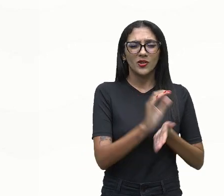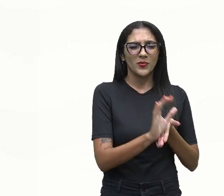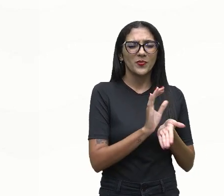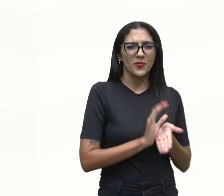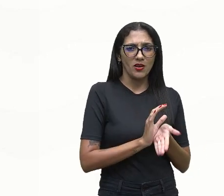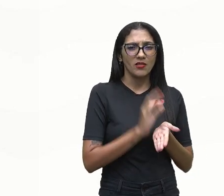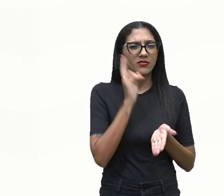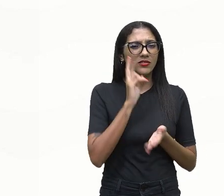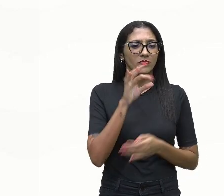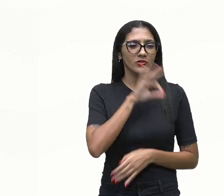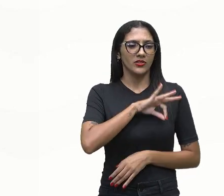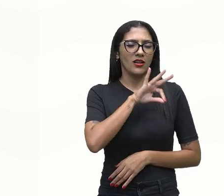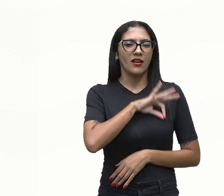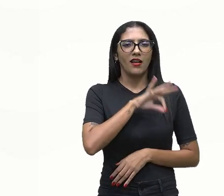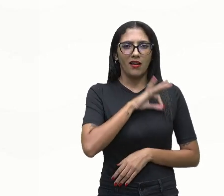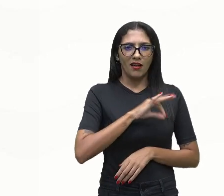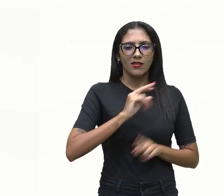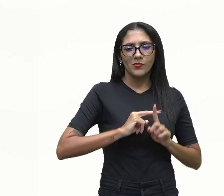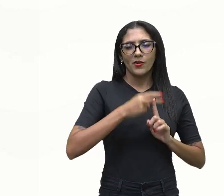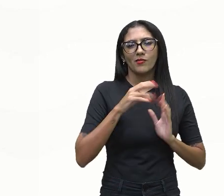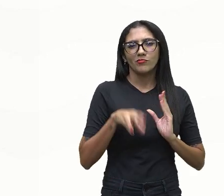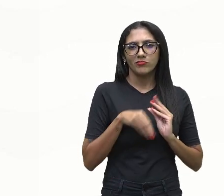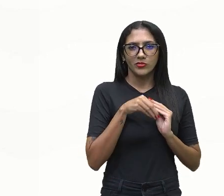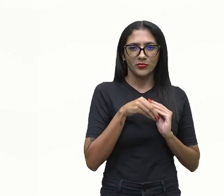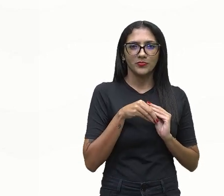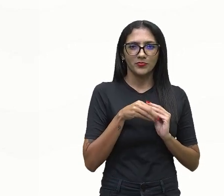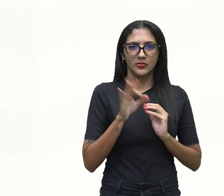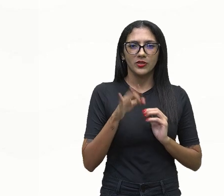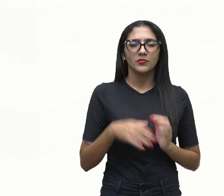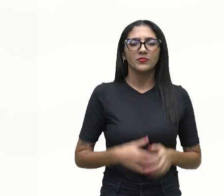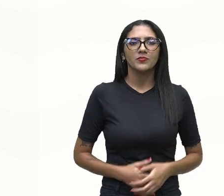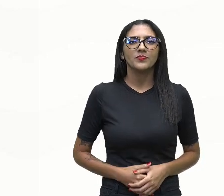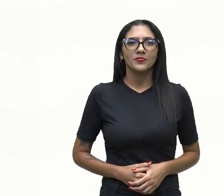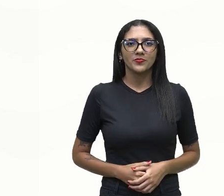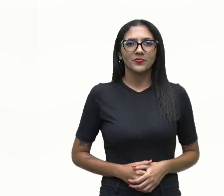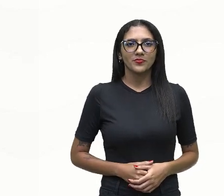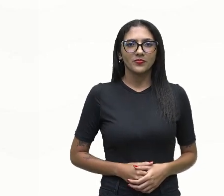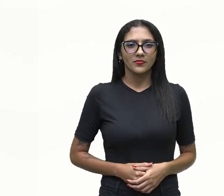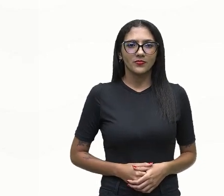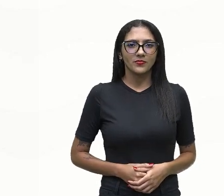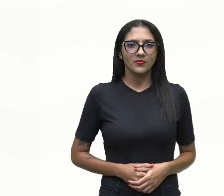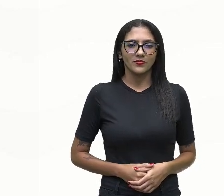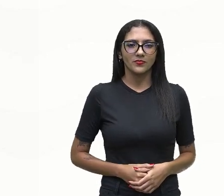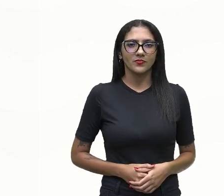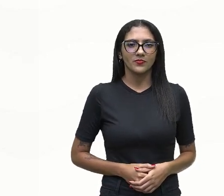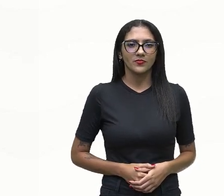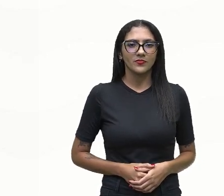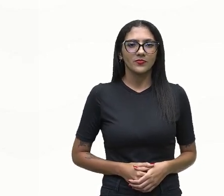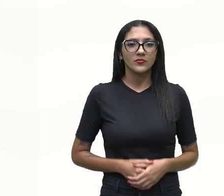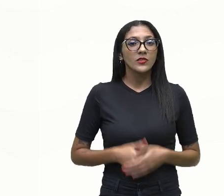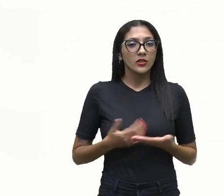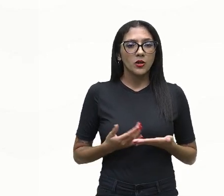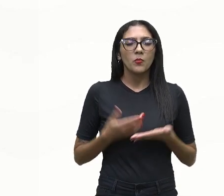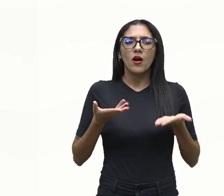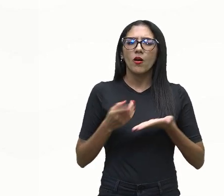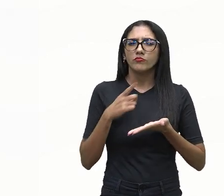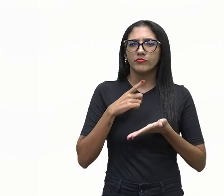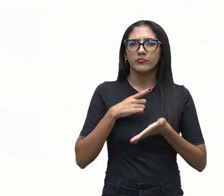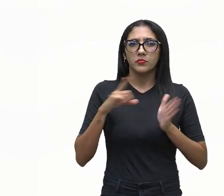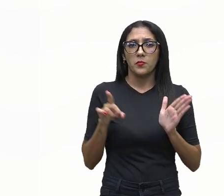seu salário, sua renda extra, sua pensão, ok? Então, a gente tem aqui uma